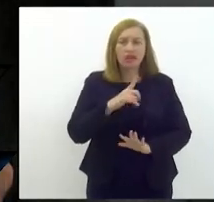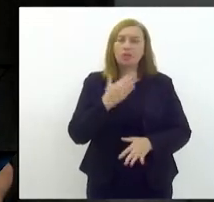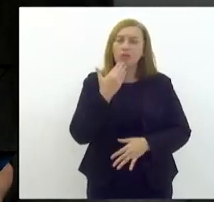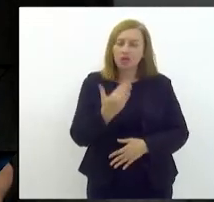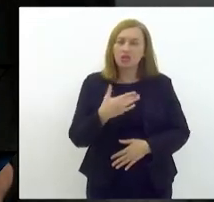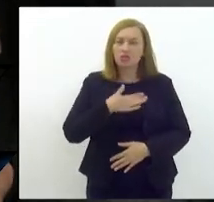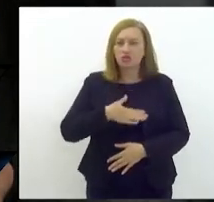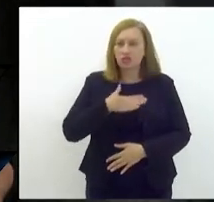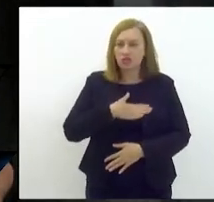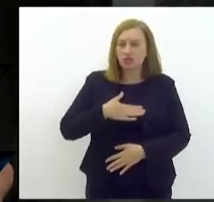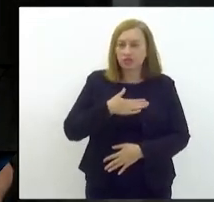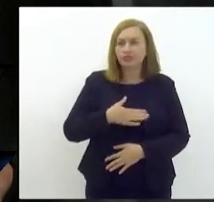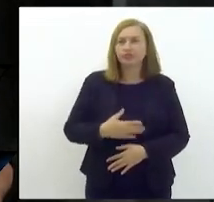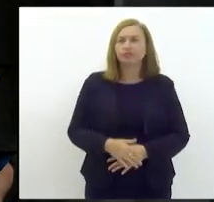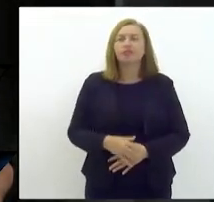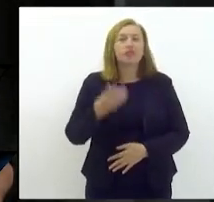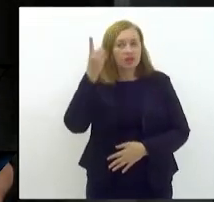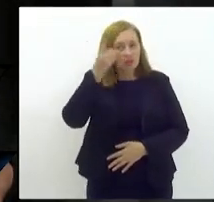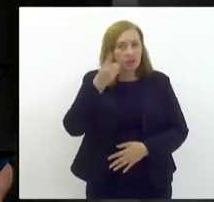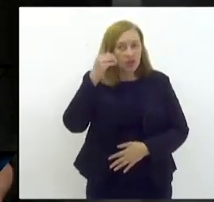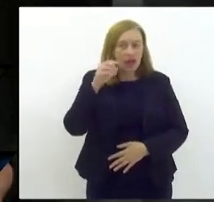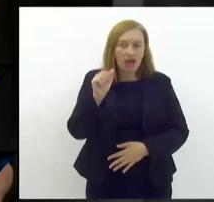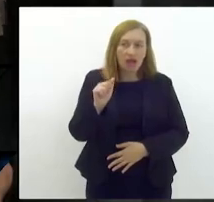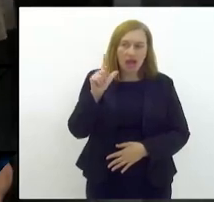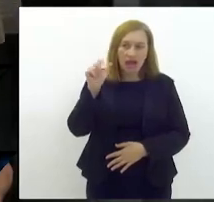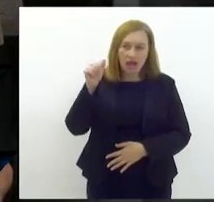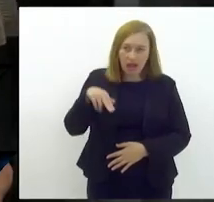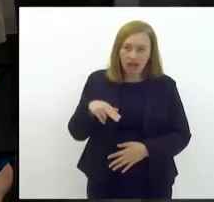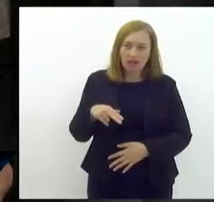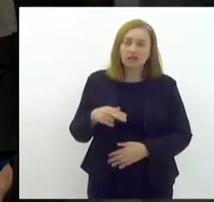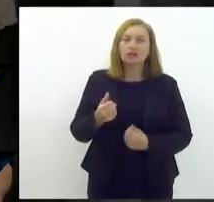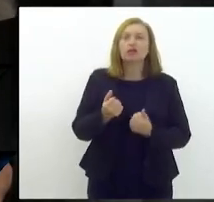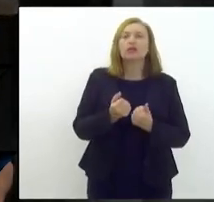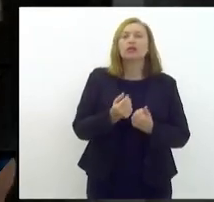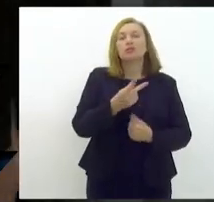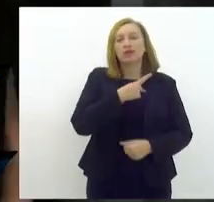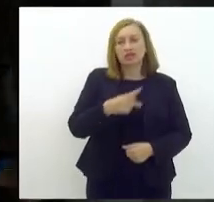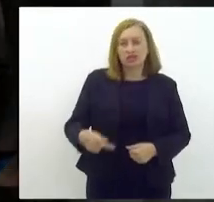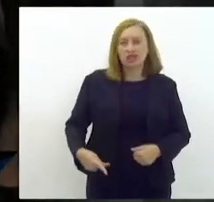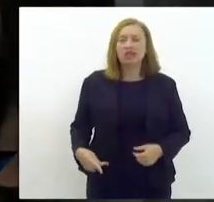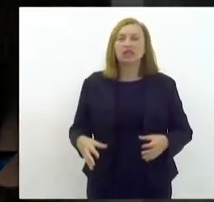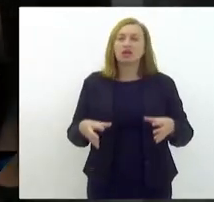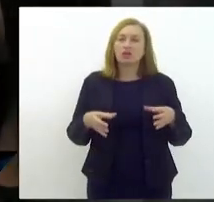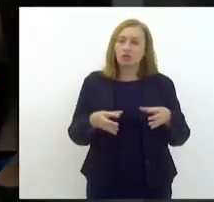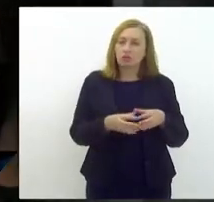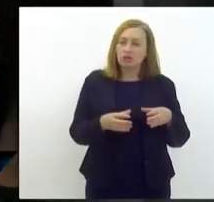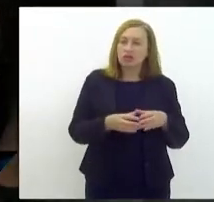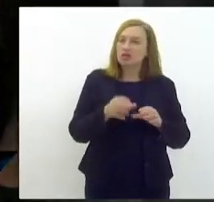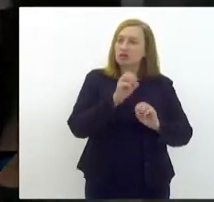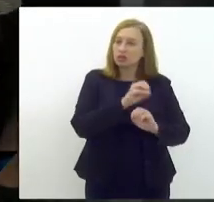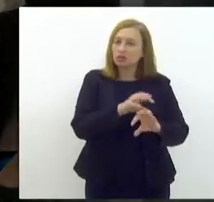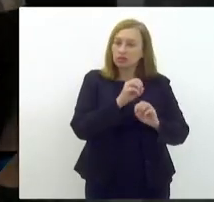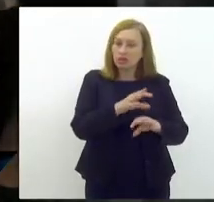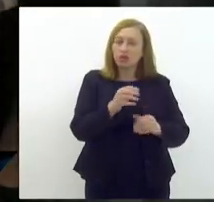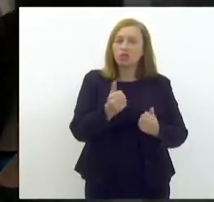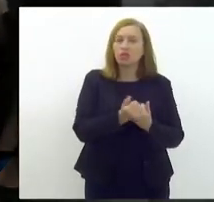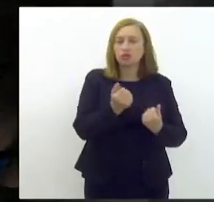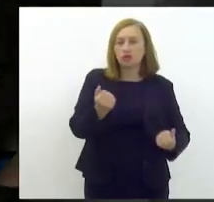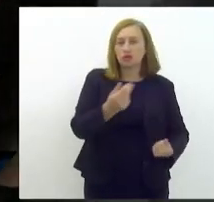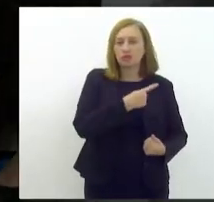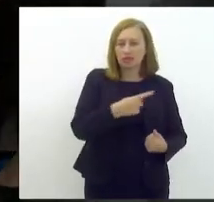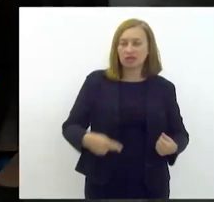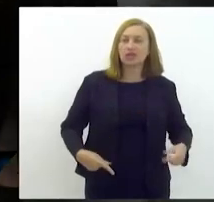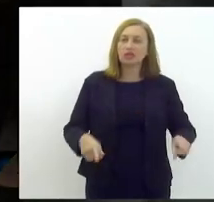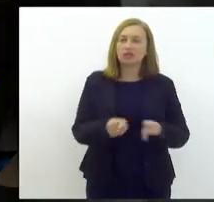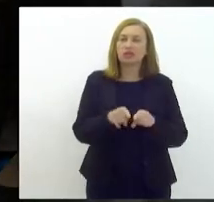pedir ao Deputado Alan Lopes presidente da Comissão de educação ao Deputado Victor Júnior vice-presidente que a gente